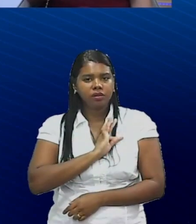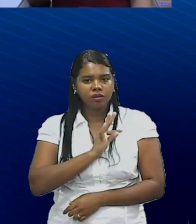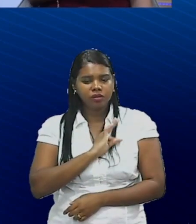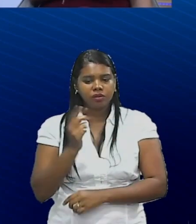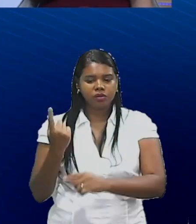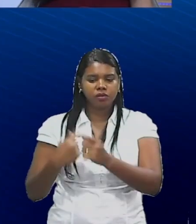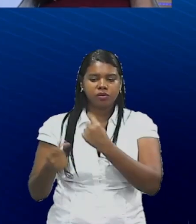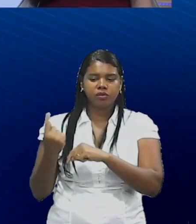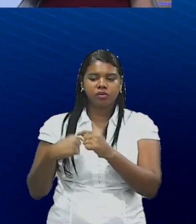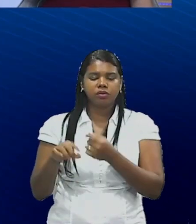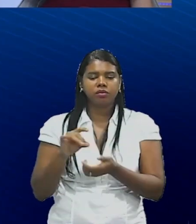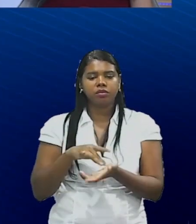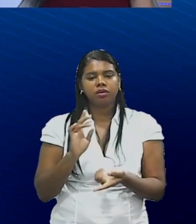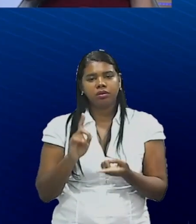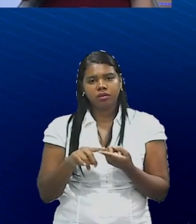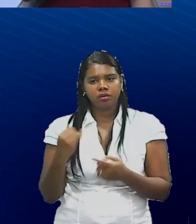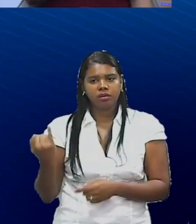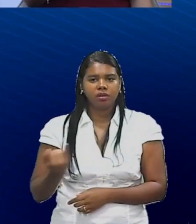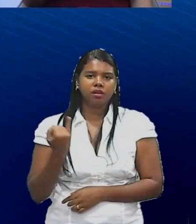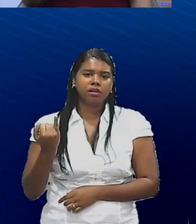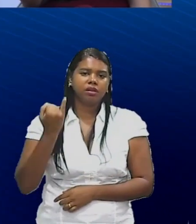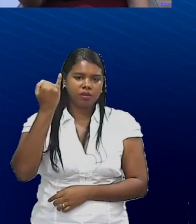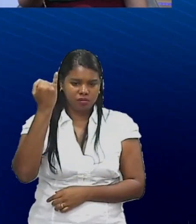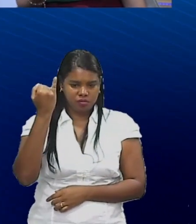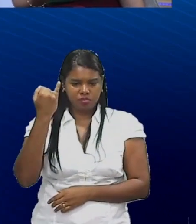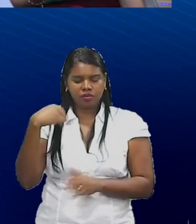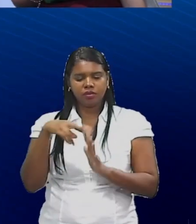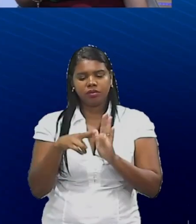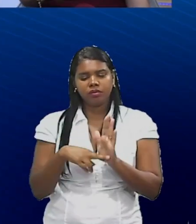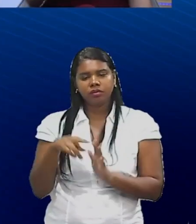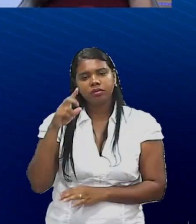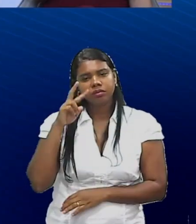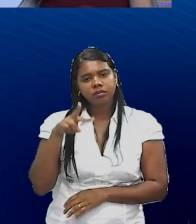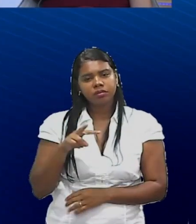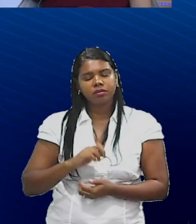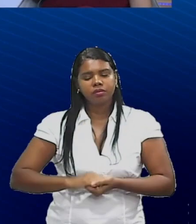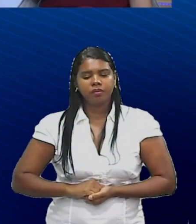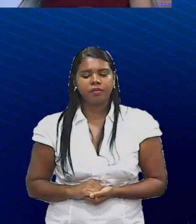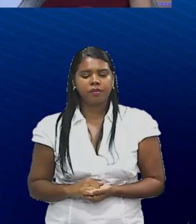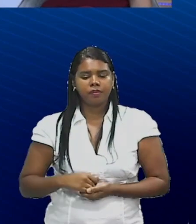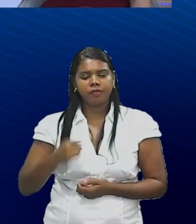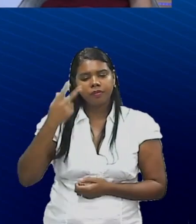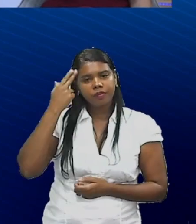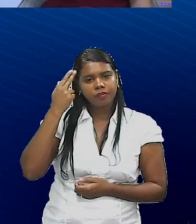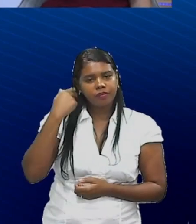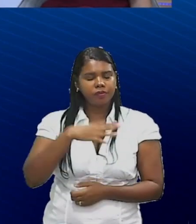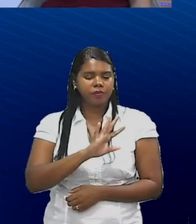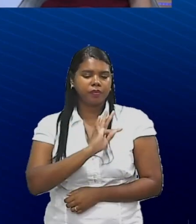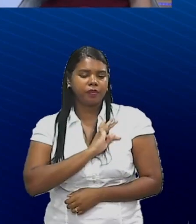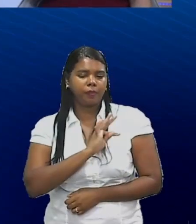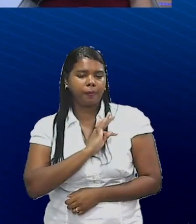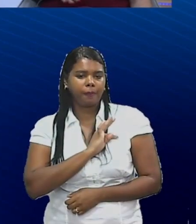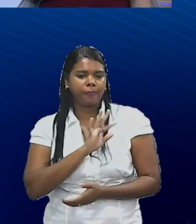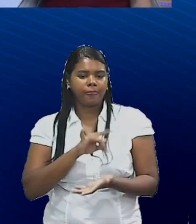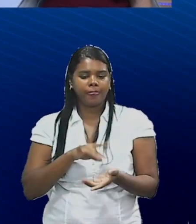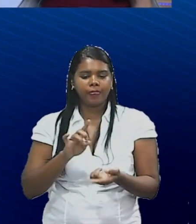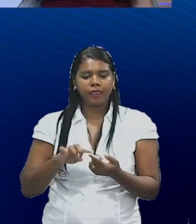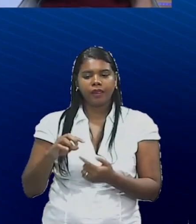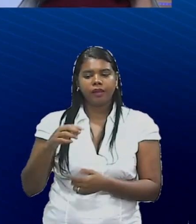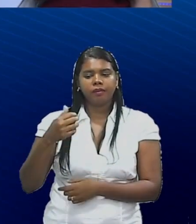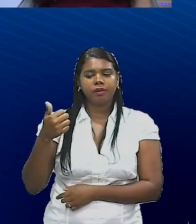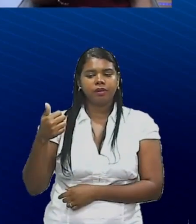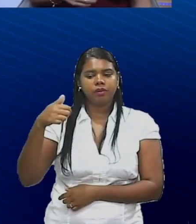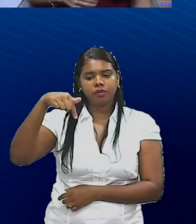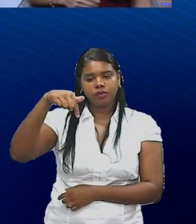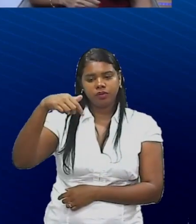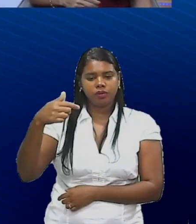economia. Então, é importante que as normas sejam revisadas. Normalmente é pelo Comitê Técnico 172 da ISO ou